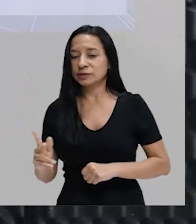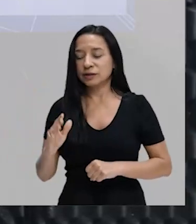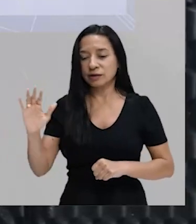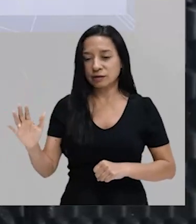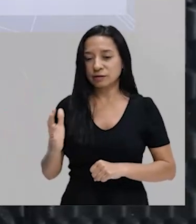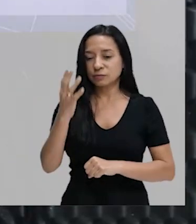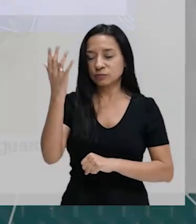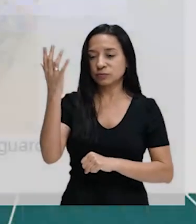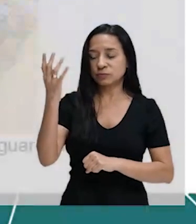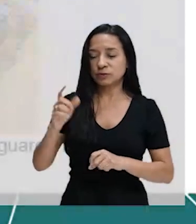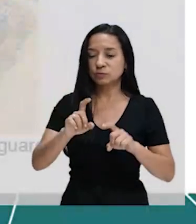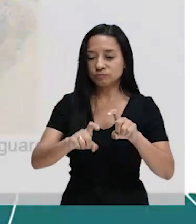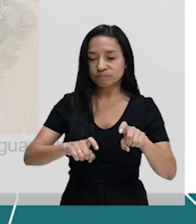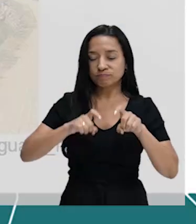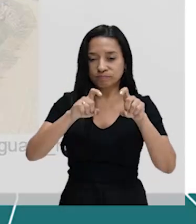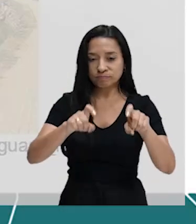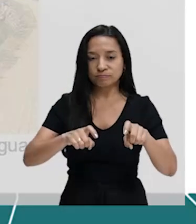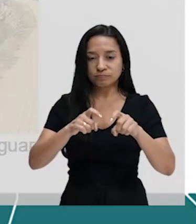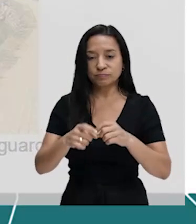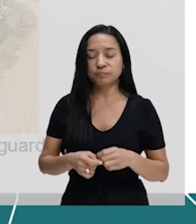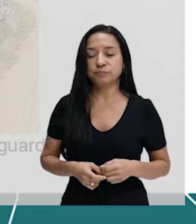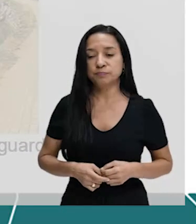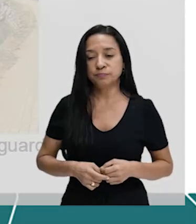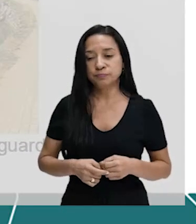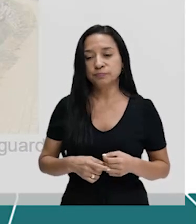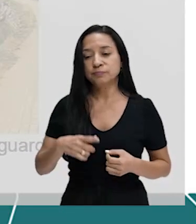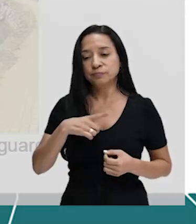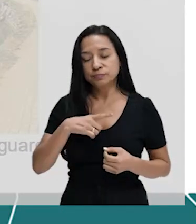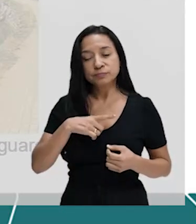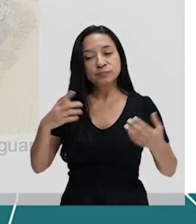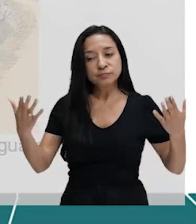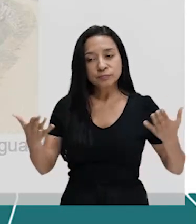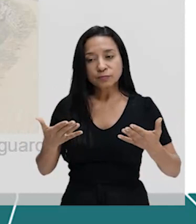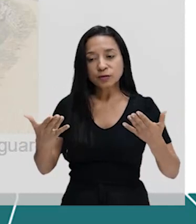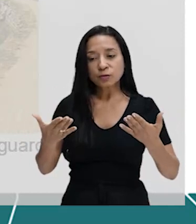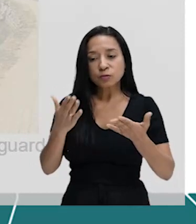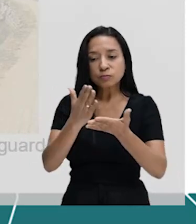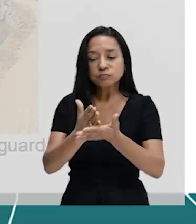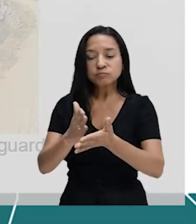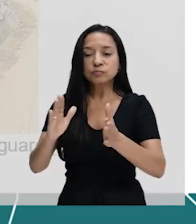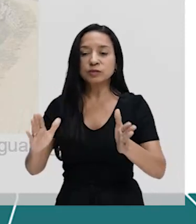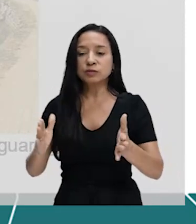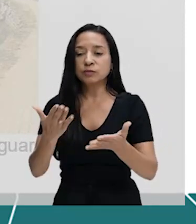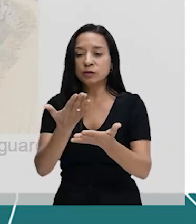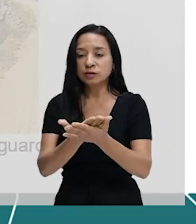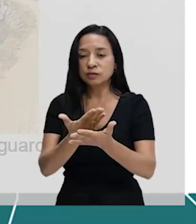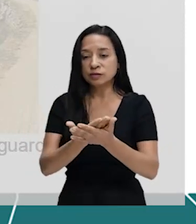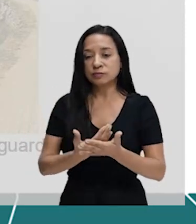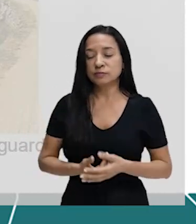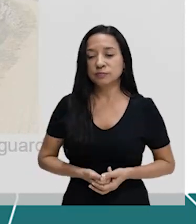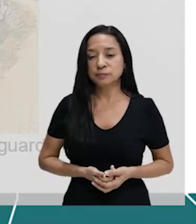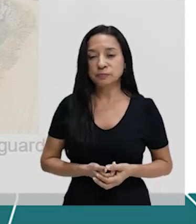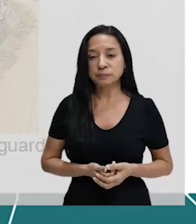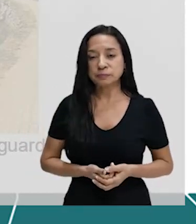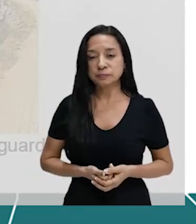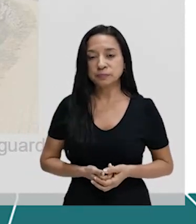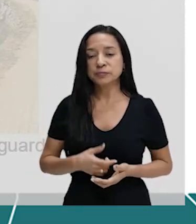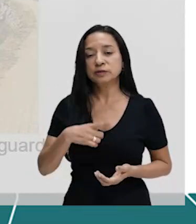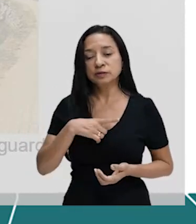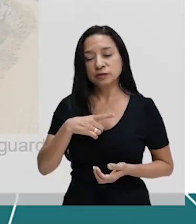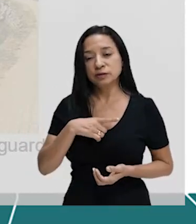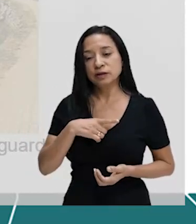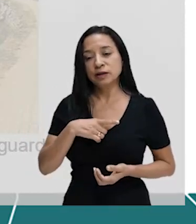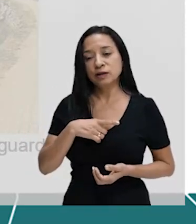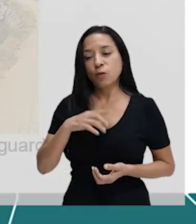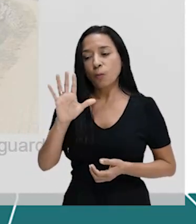agrícolas. Aqui eu tenho, para encerrar a projeção de slides, eu tenho aqui